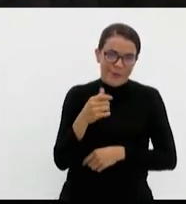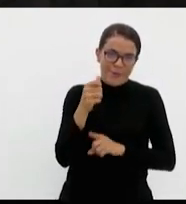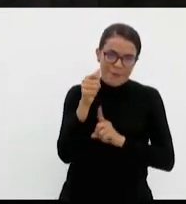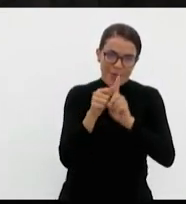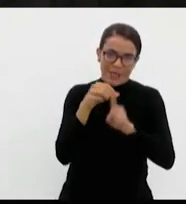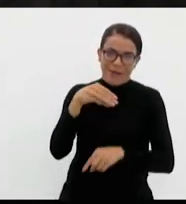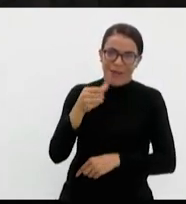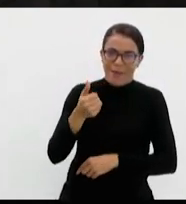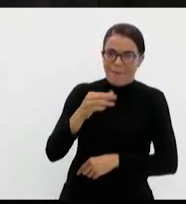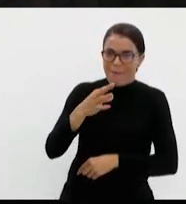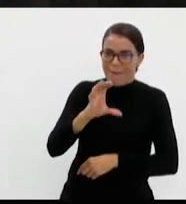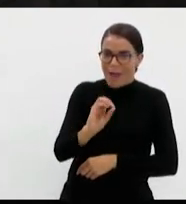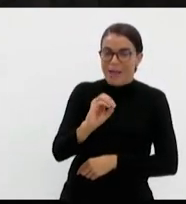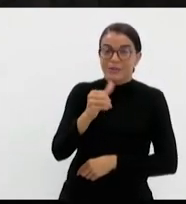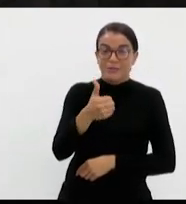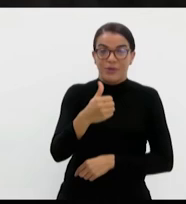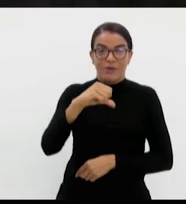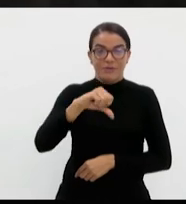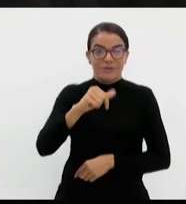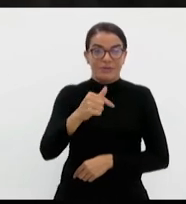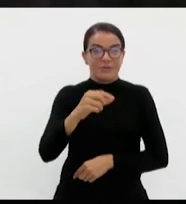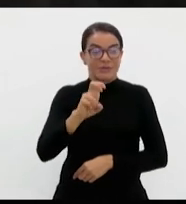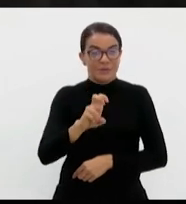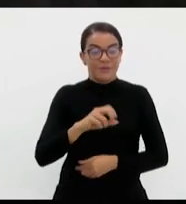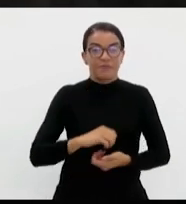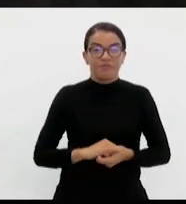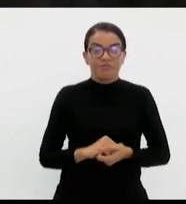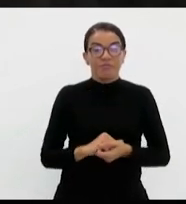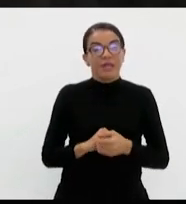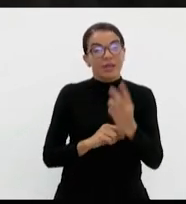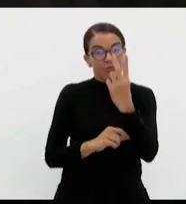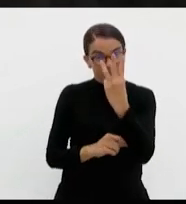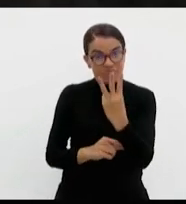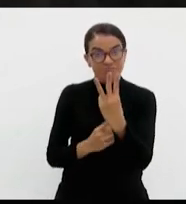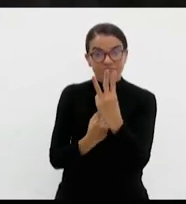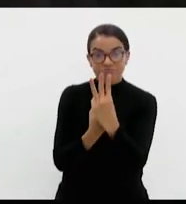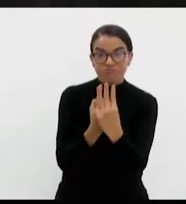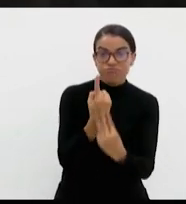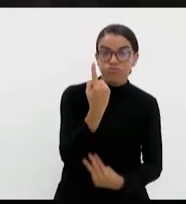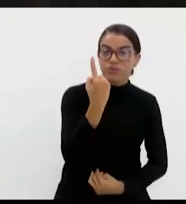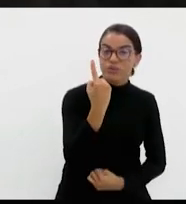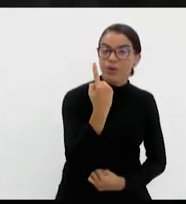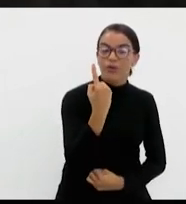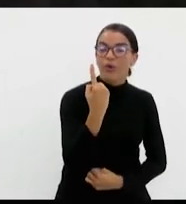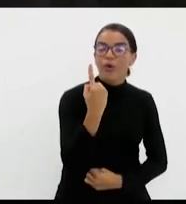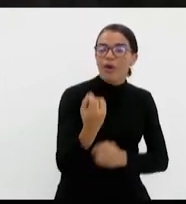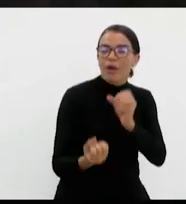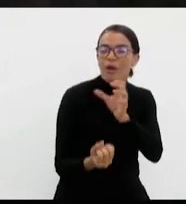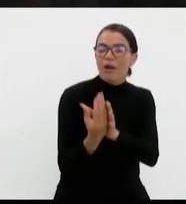Março de 1975. E esta fusão foi através de decreto-lei.